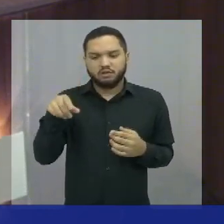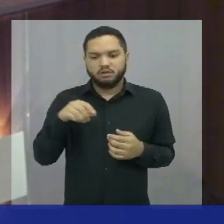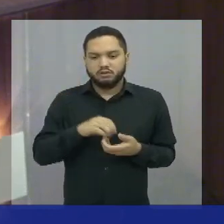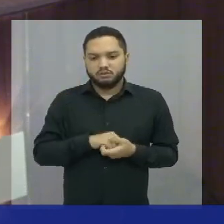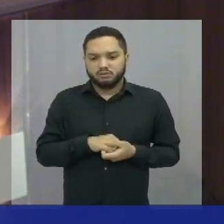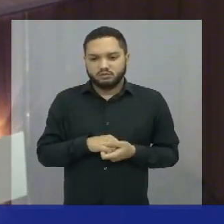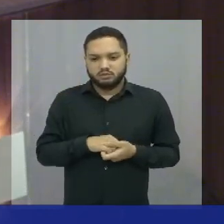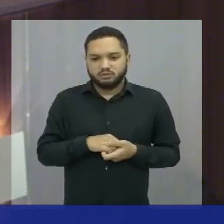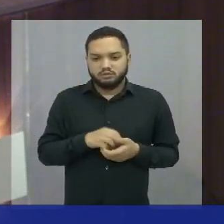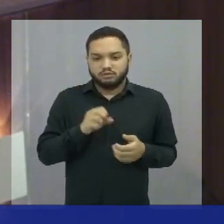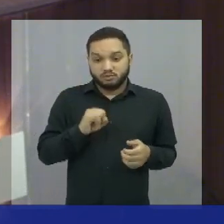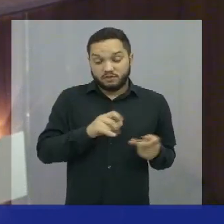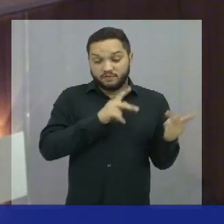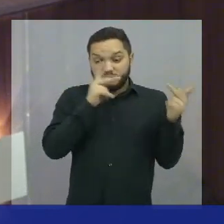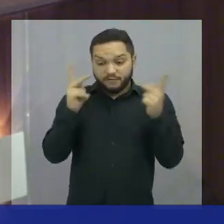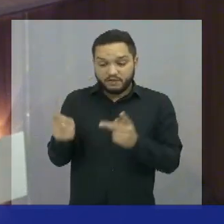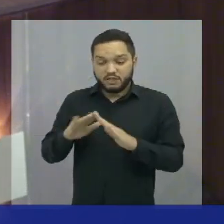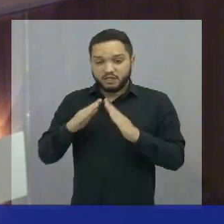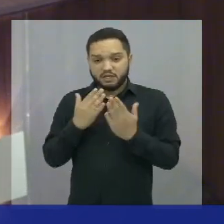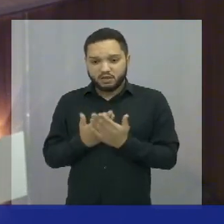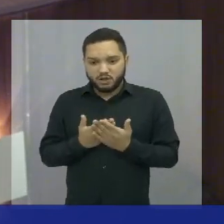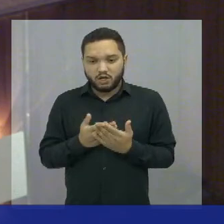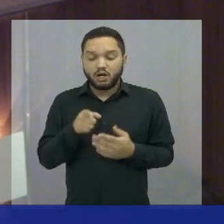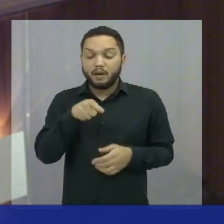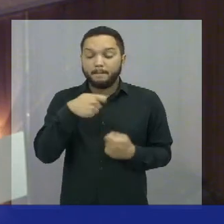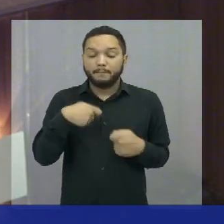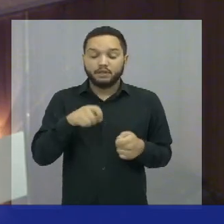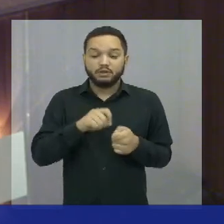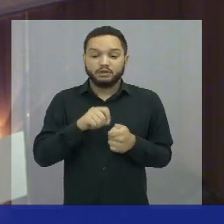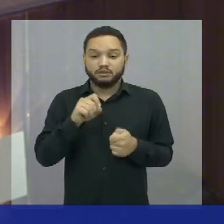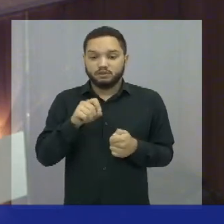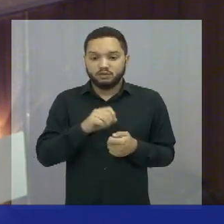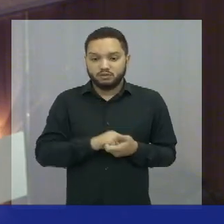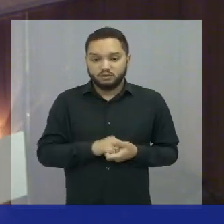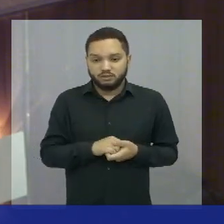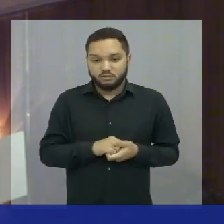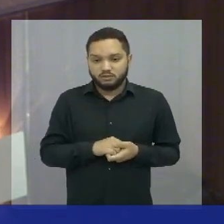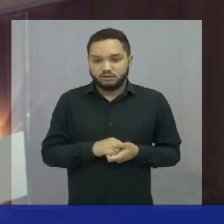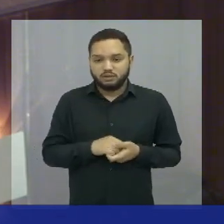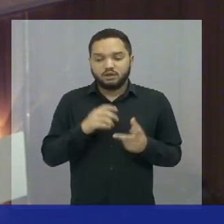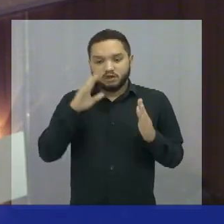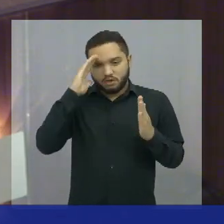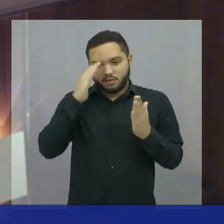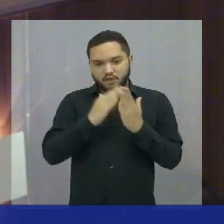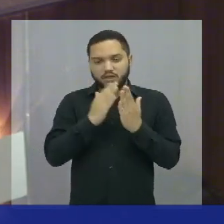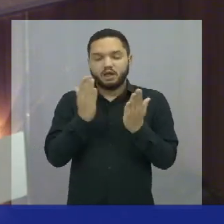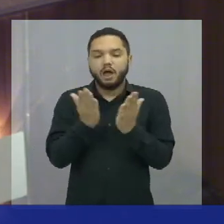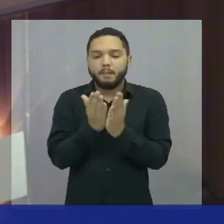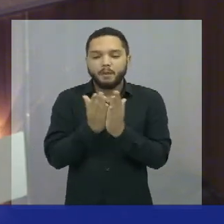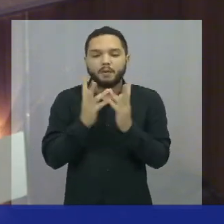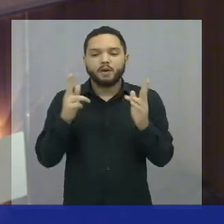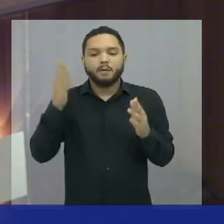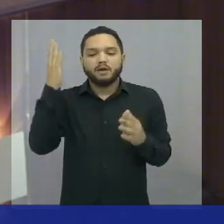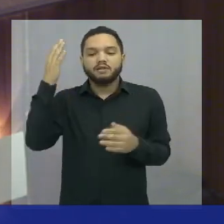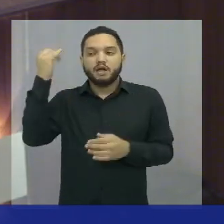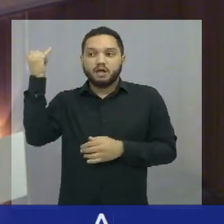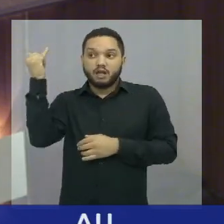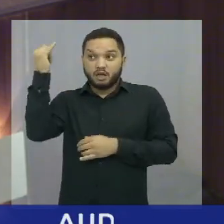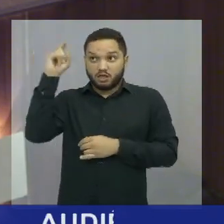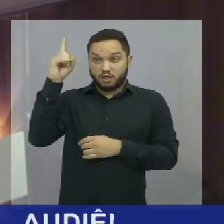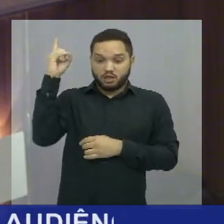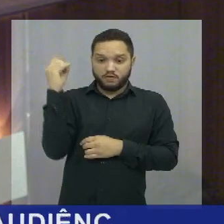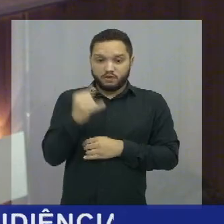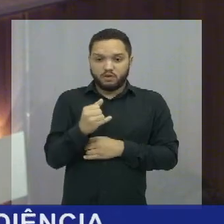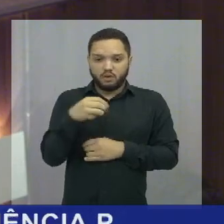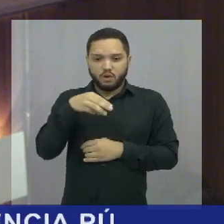for visitar um educador, use uma passagem bíblica que Deus deu para Moisés. Quando se chegar